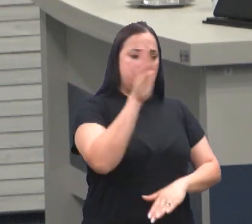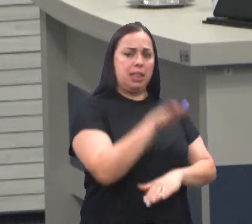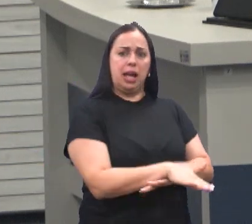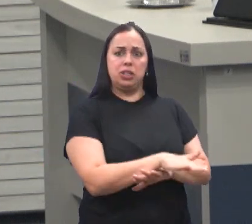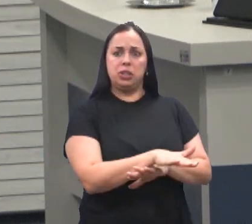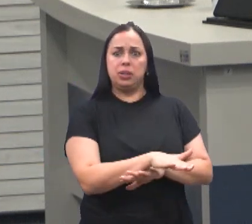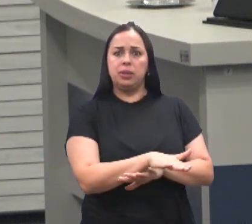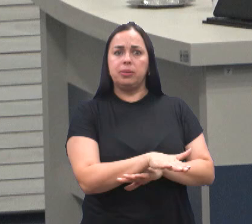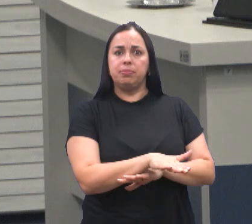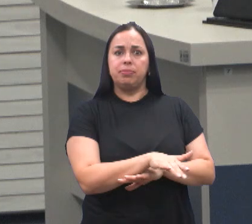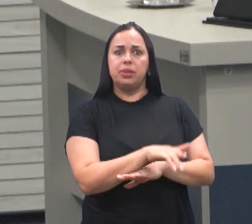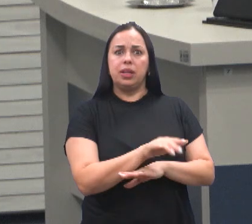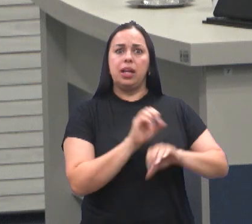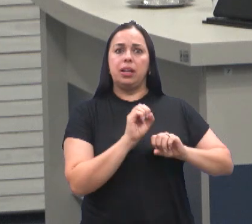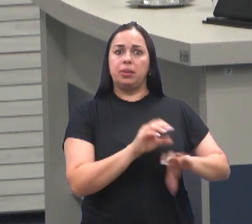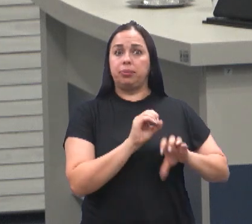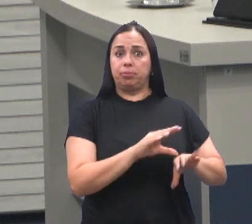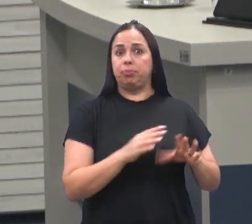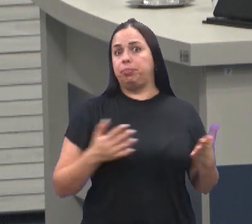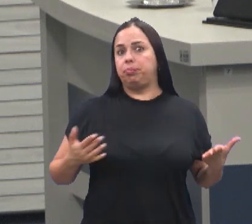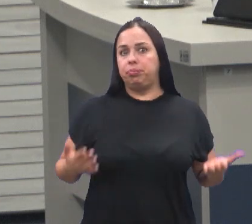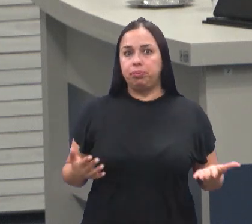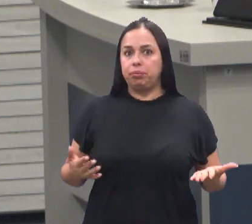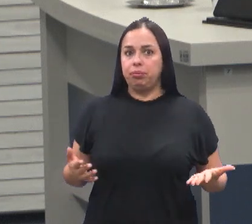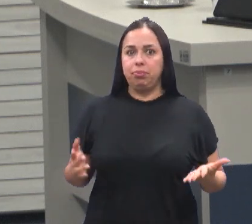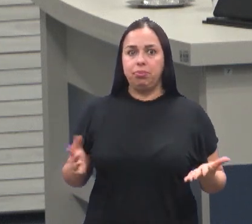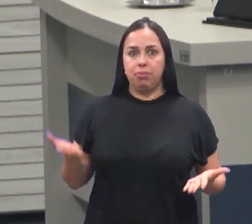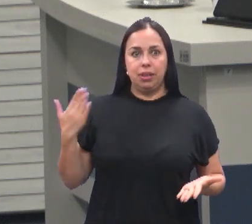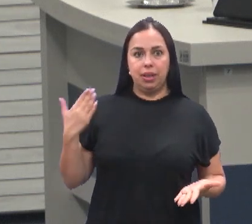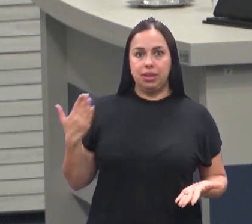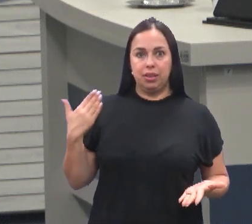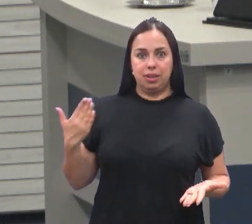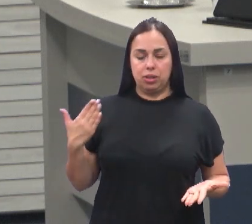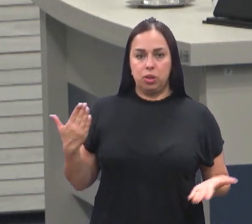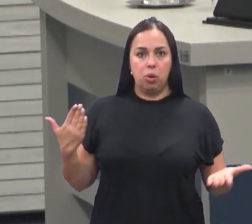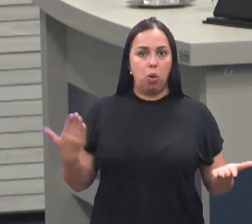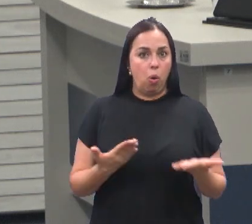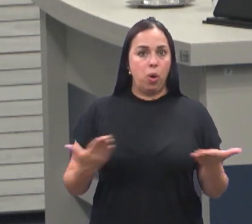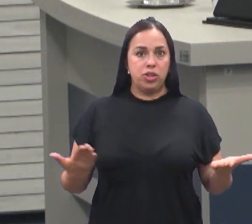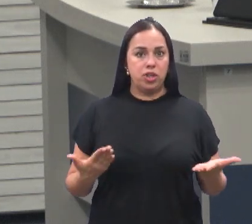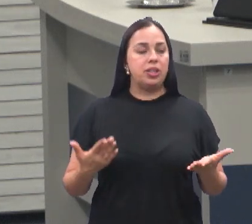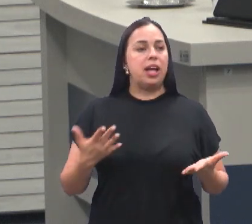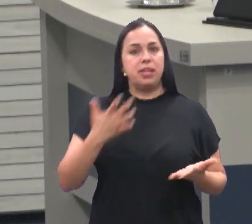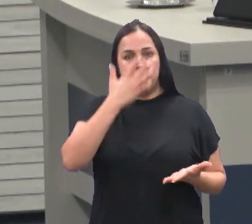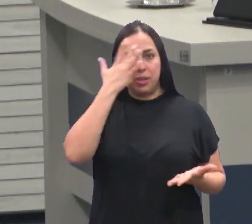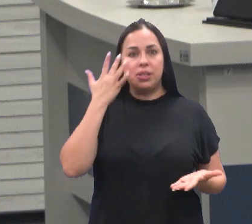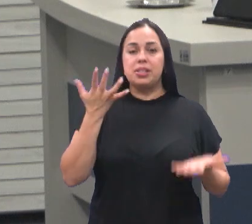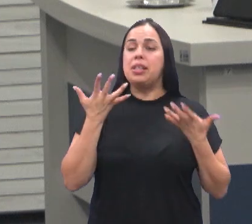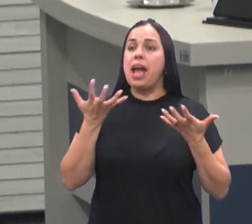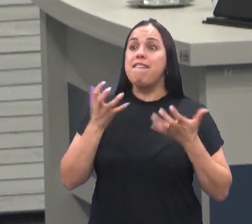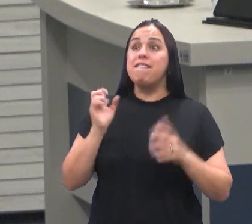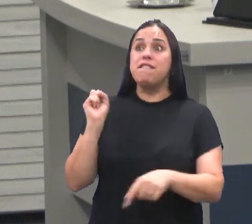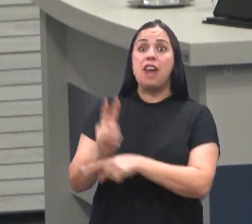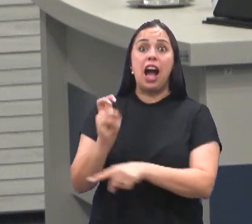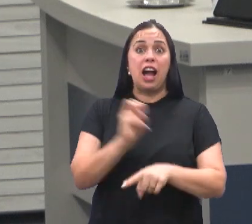como educador. E não tem escolha. Na época está cheio de gente querendo a vaga,